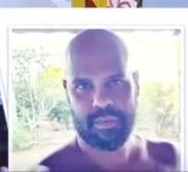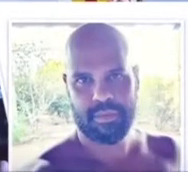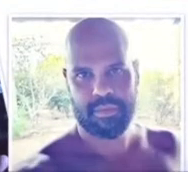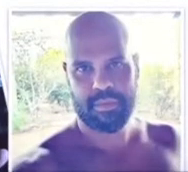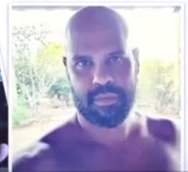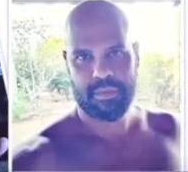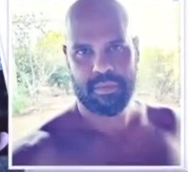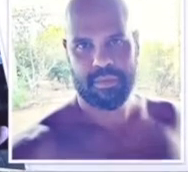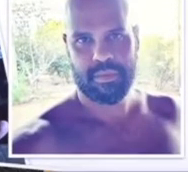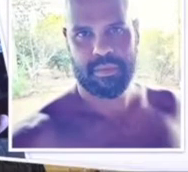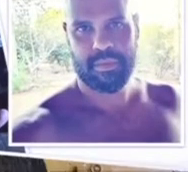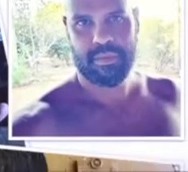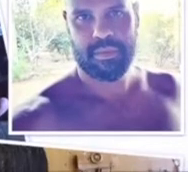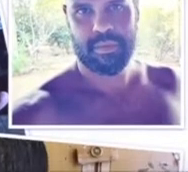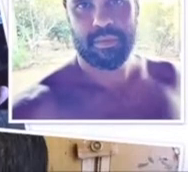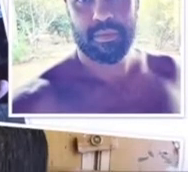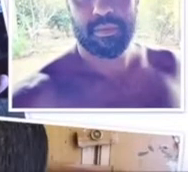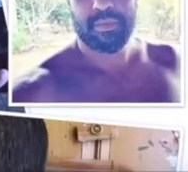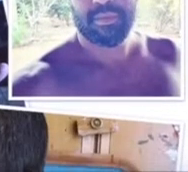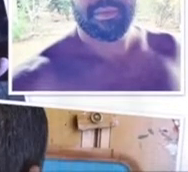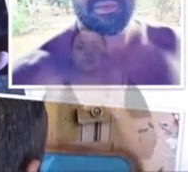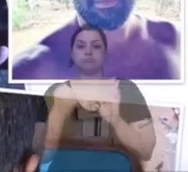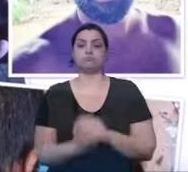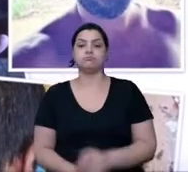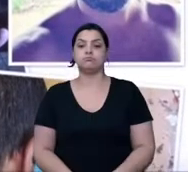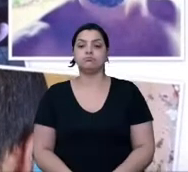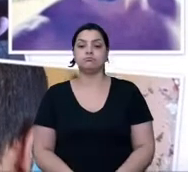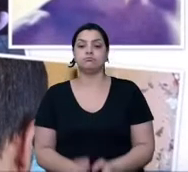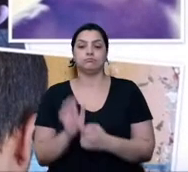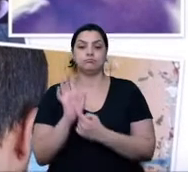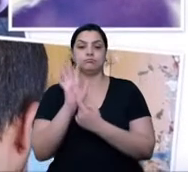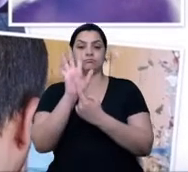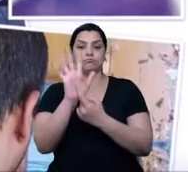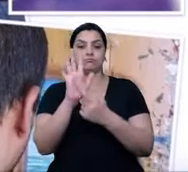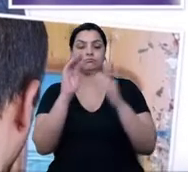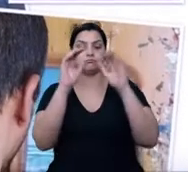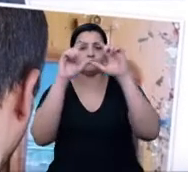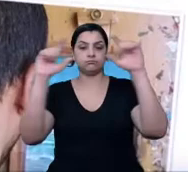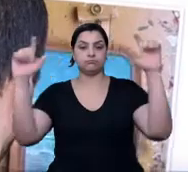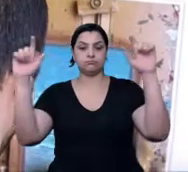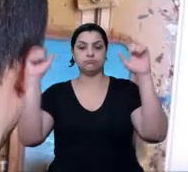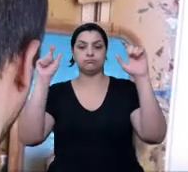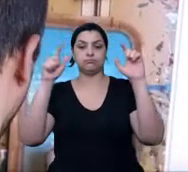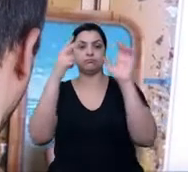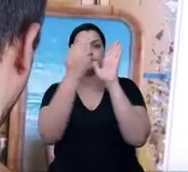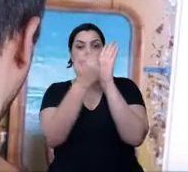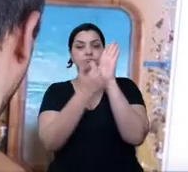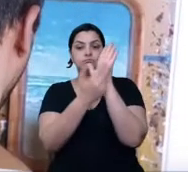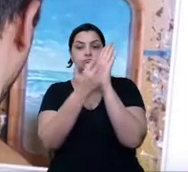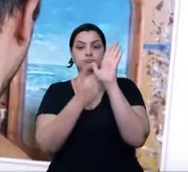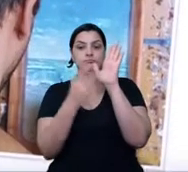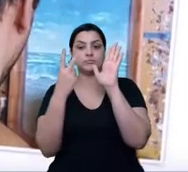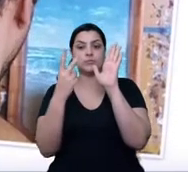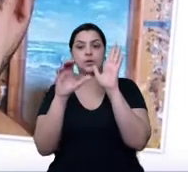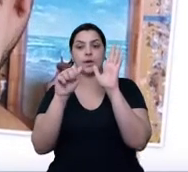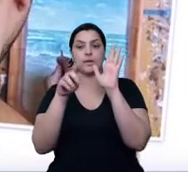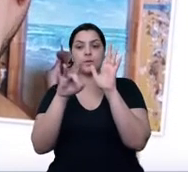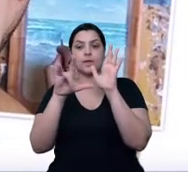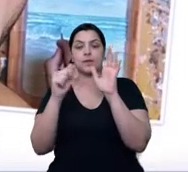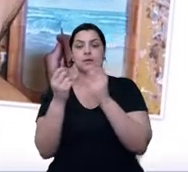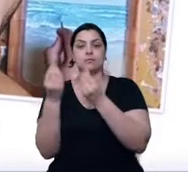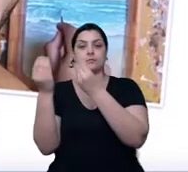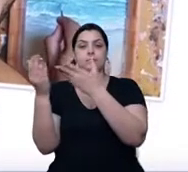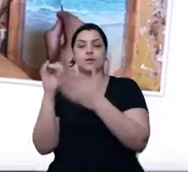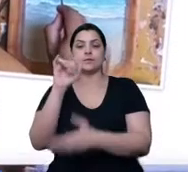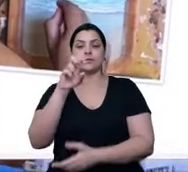virtual de fundo branco. Apresenta acima uma faixa com a pintura Duas Camélias para Dona Isabel e o